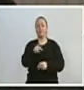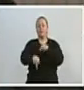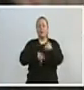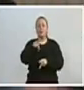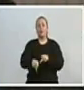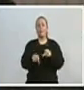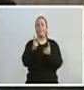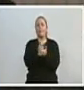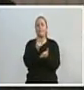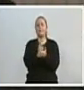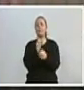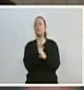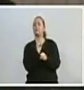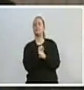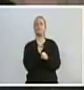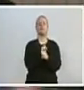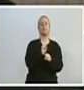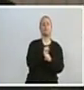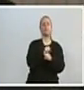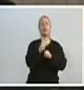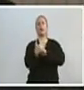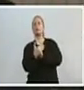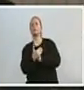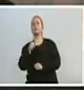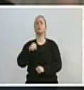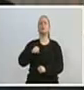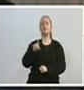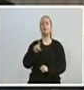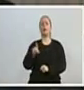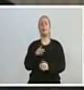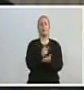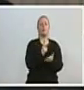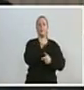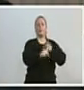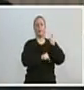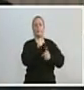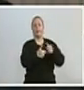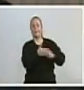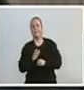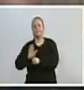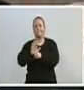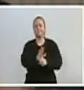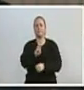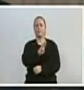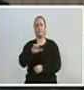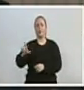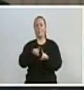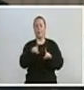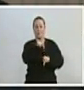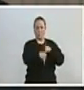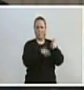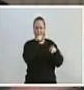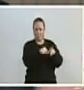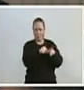dignidade, pagando seus impostos, trabalhando, fazendo essa cidade andar, mas esquecido pelo poder público, esquecido pelos